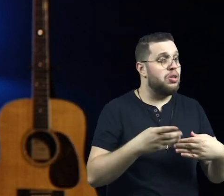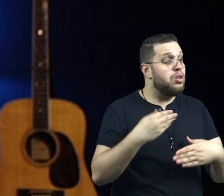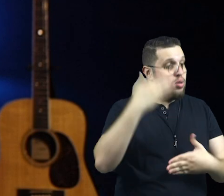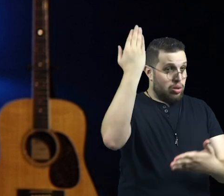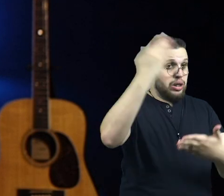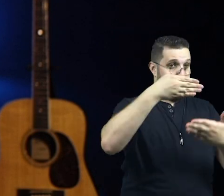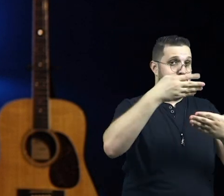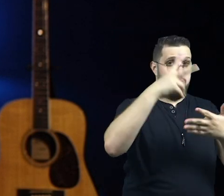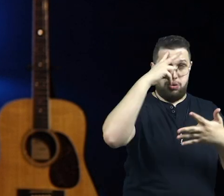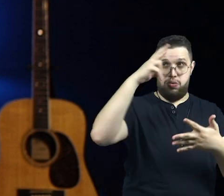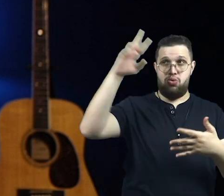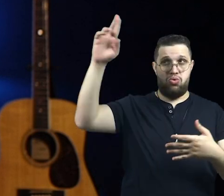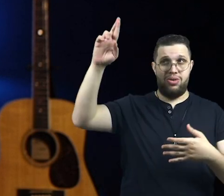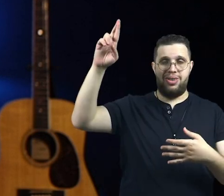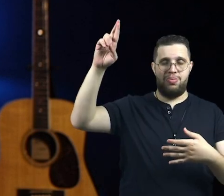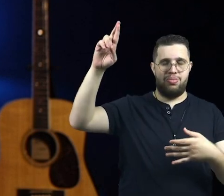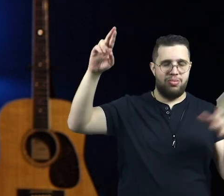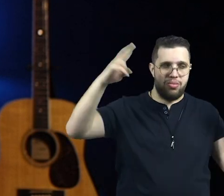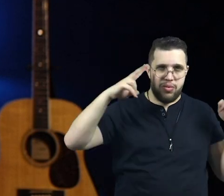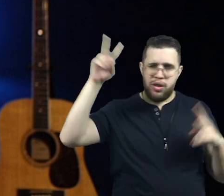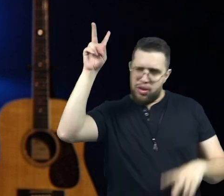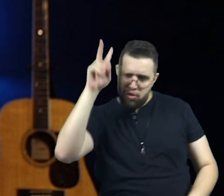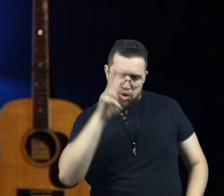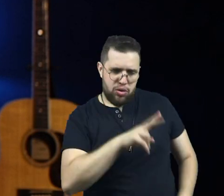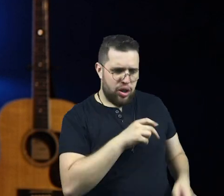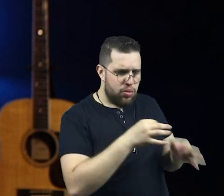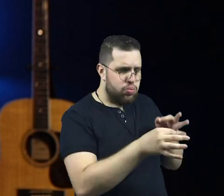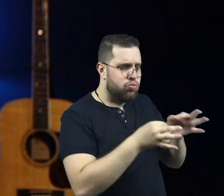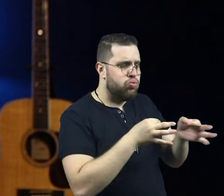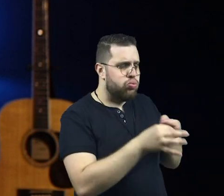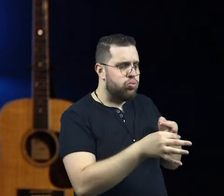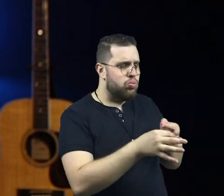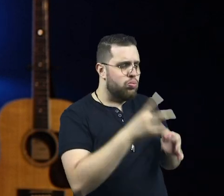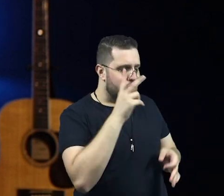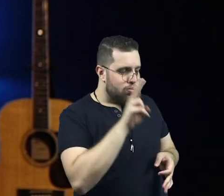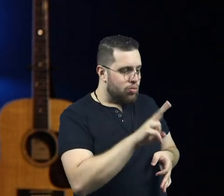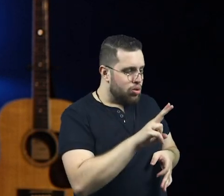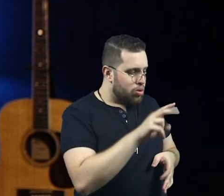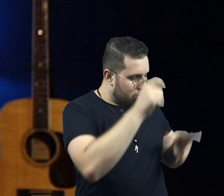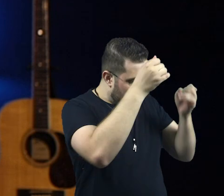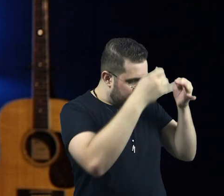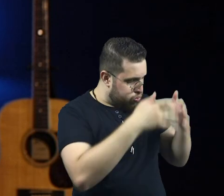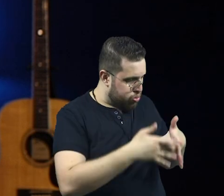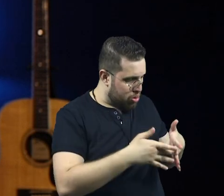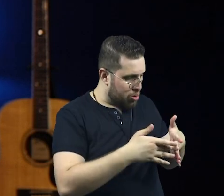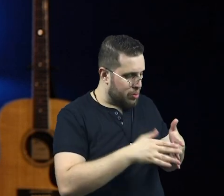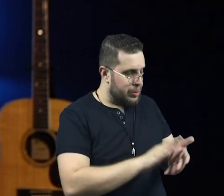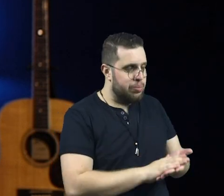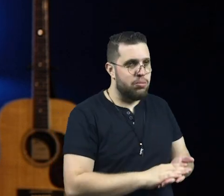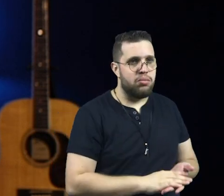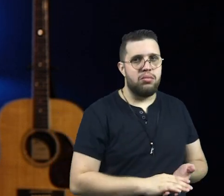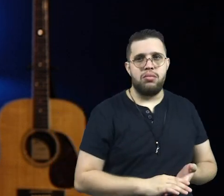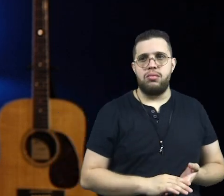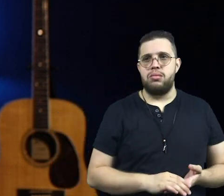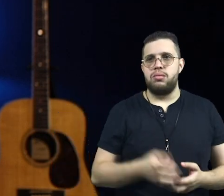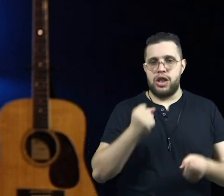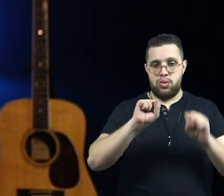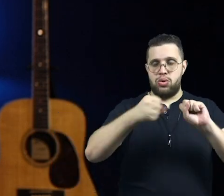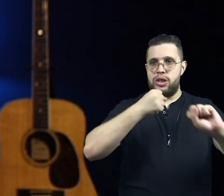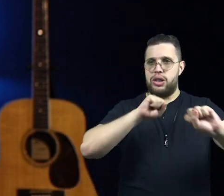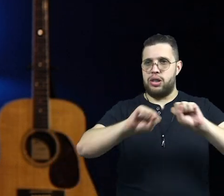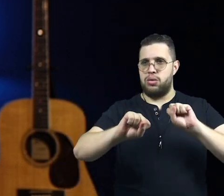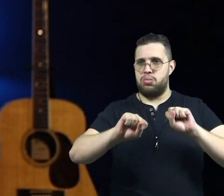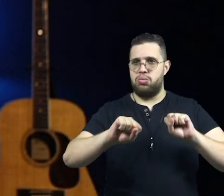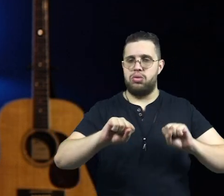prova diante do nosso Deus. Aleluia. E eu quero deixar esse último salmo com você, Salmo 30, versículo